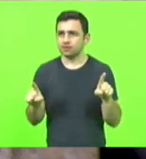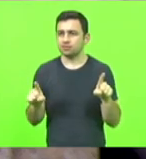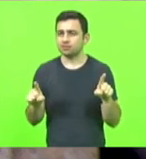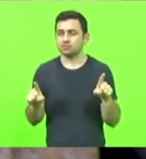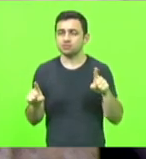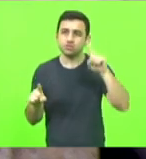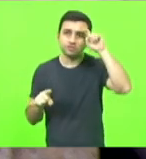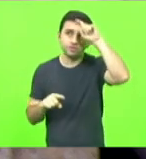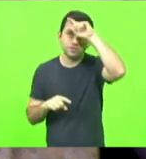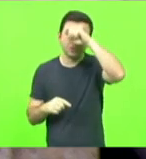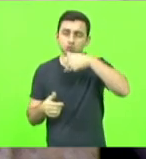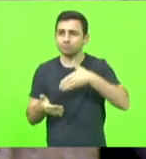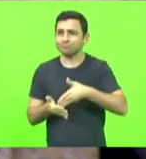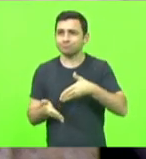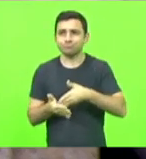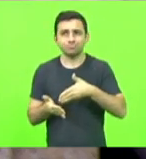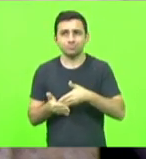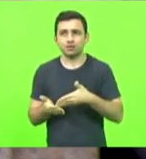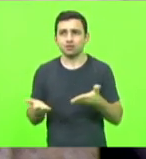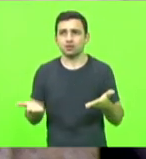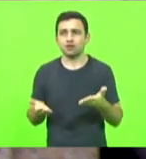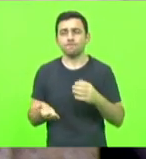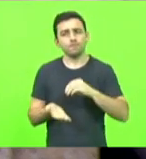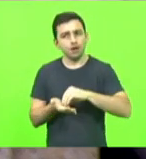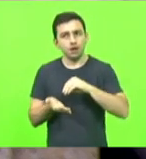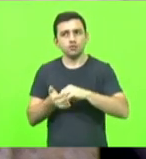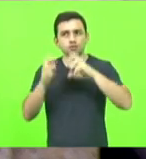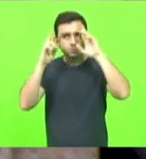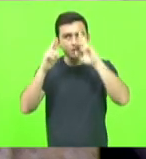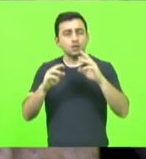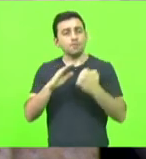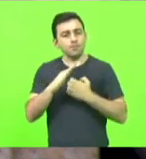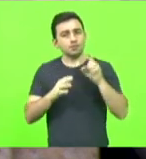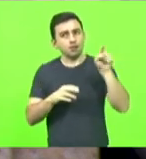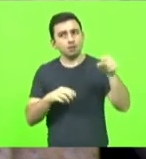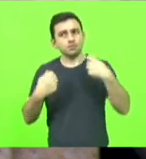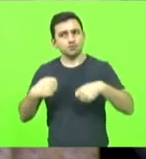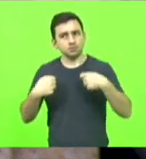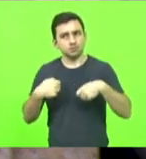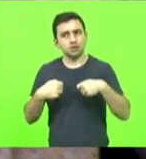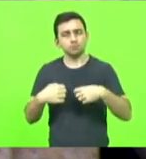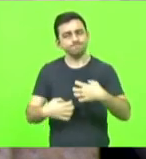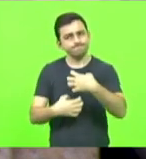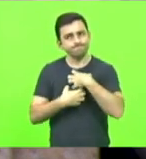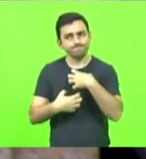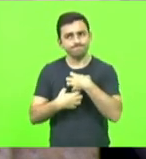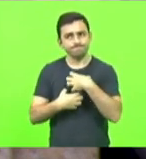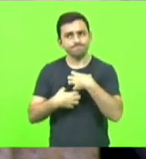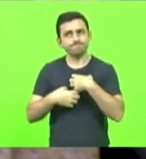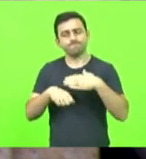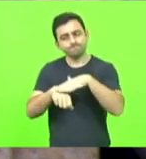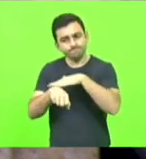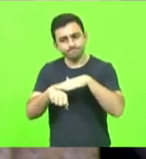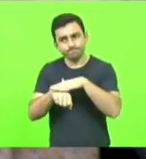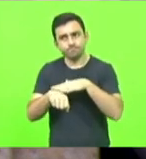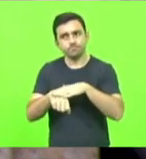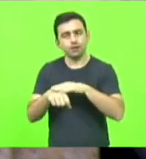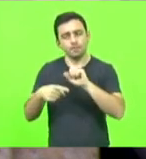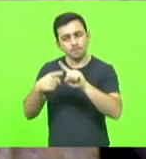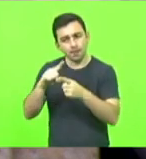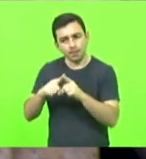sorte, né, uma falta de respeito. Então, eu peço à empresa que o mínimo que eles podem fazer é se sensibilizar, é conversar, é